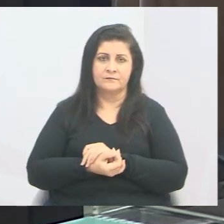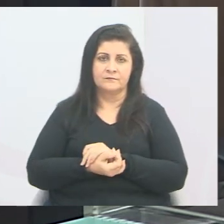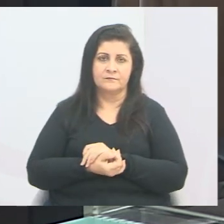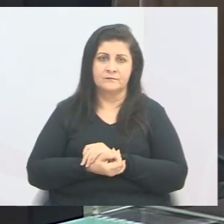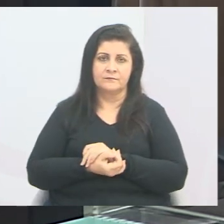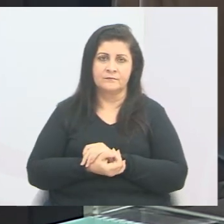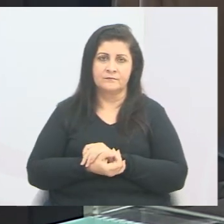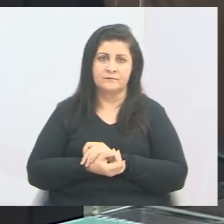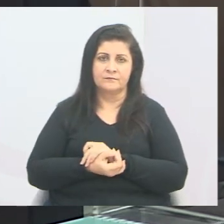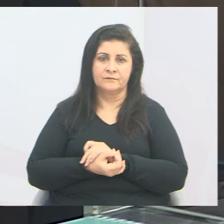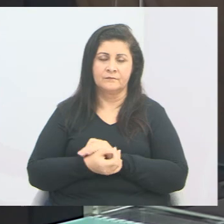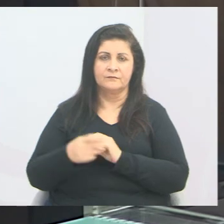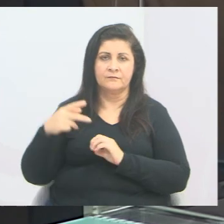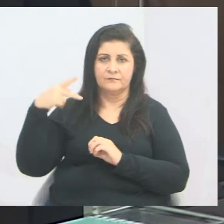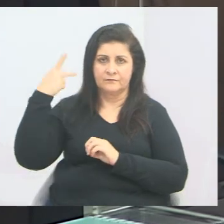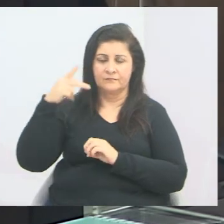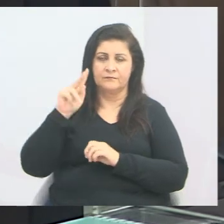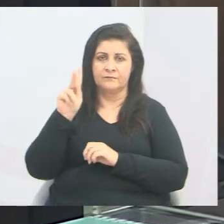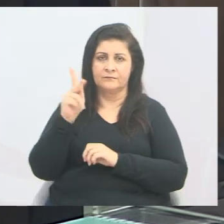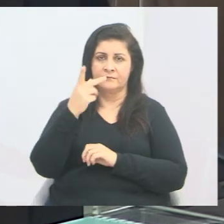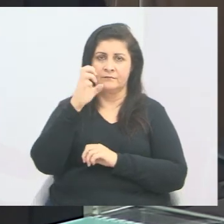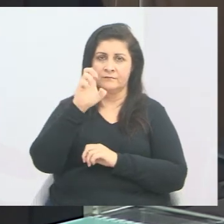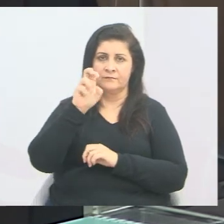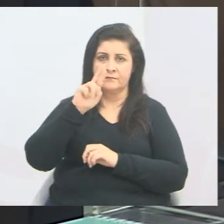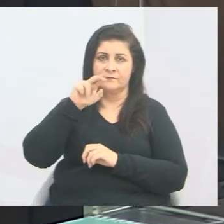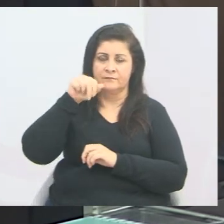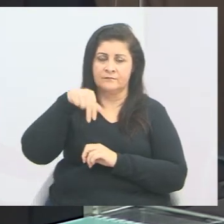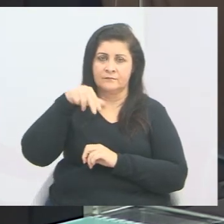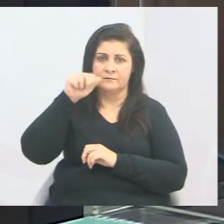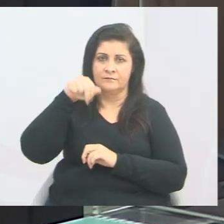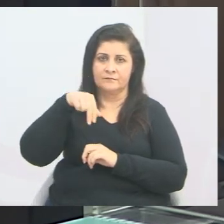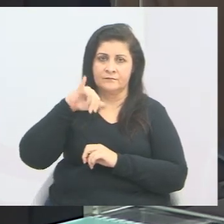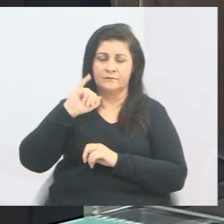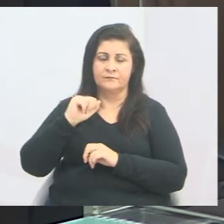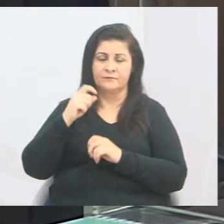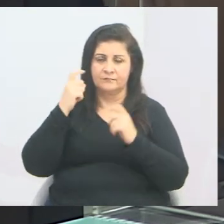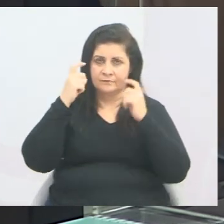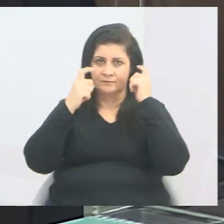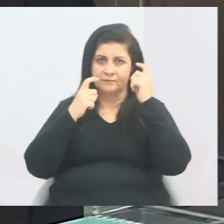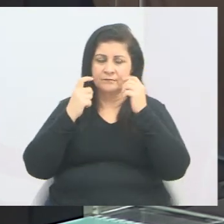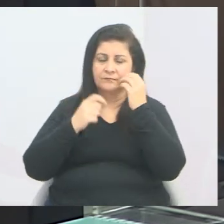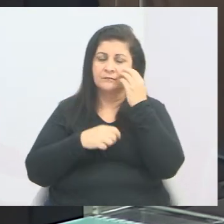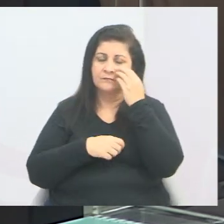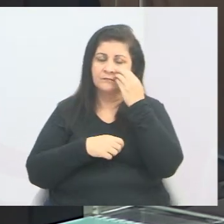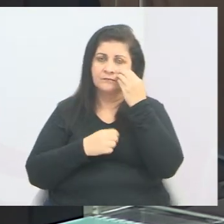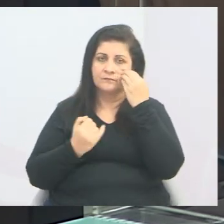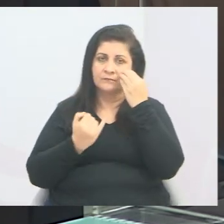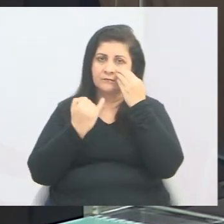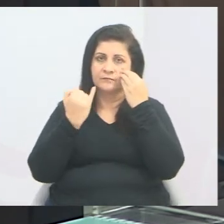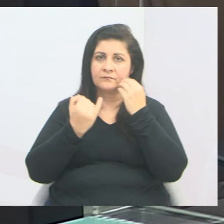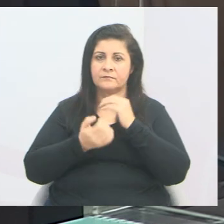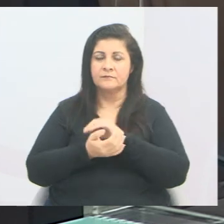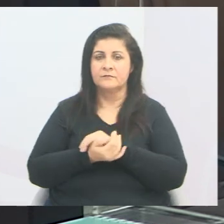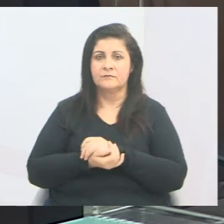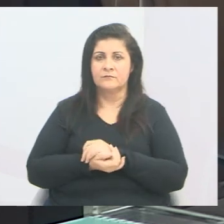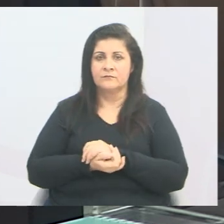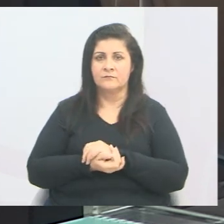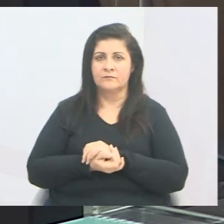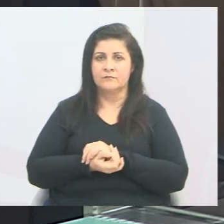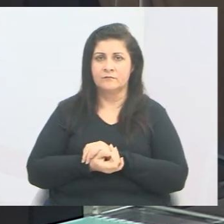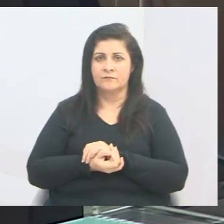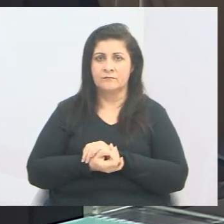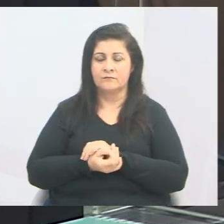Realmente, o que o vereador Hernani se preocupa, eu acho que é muito importante, né? O que